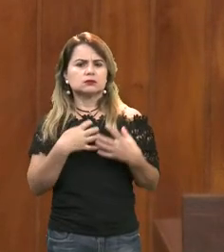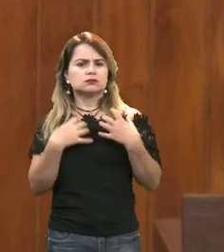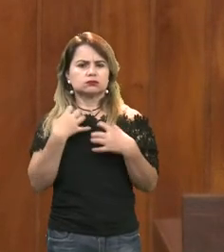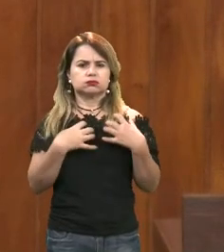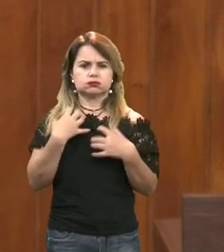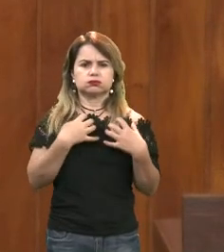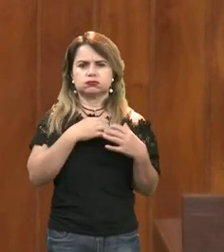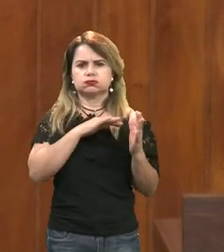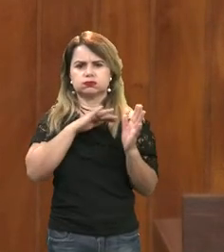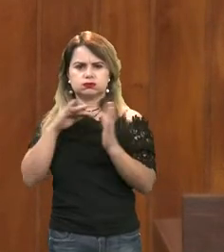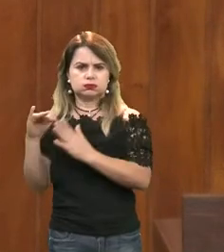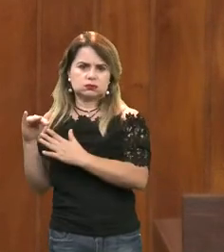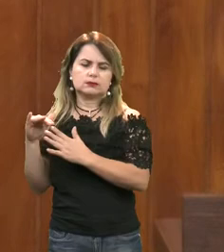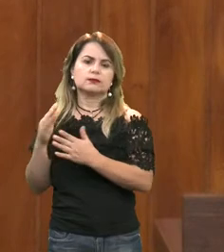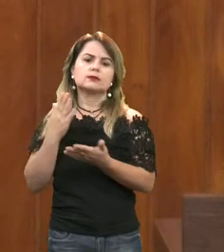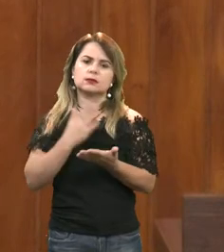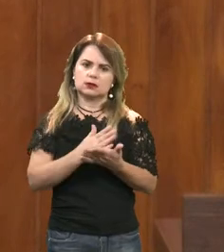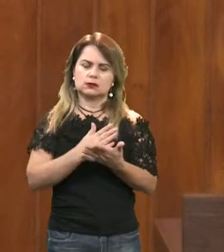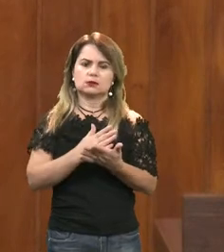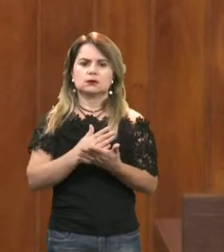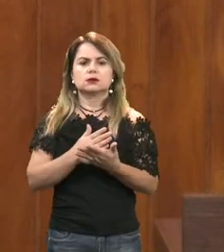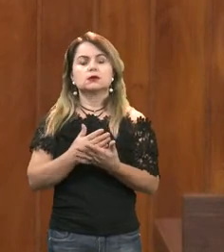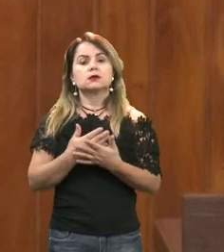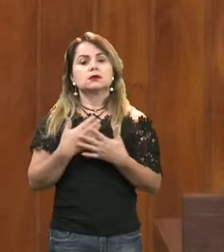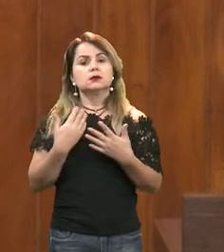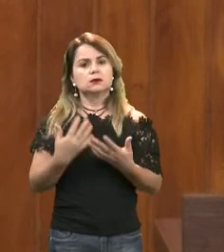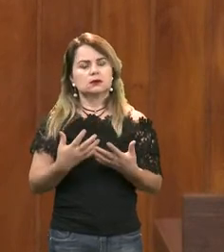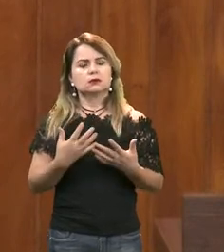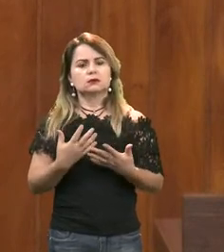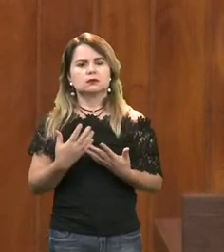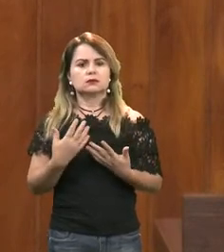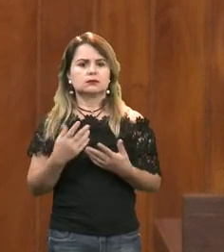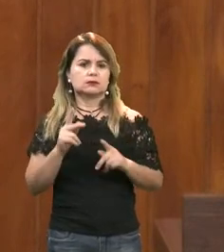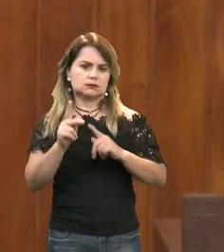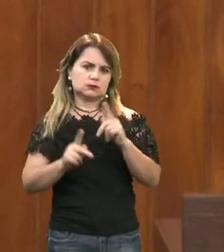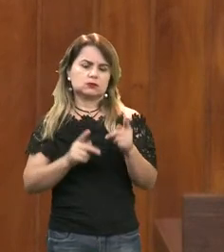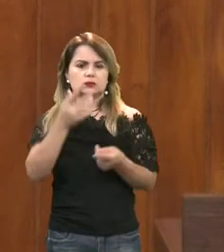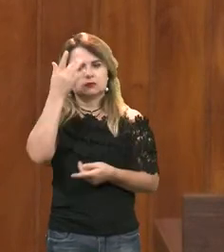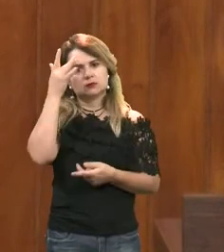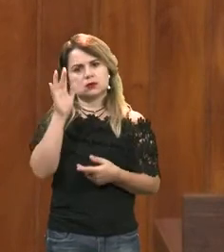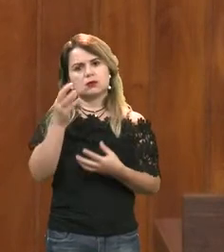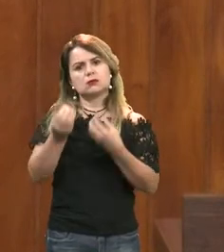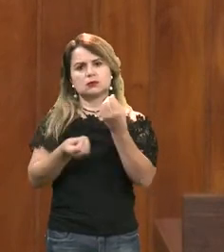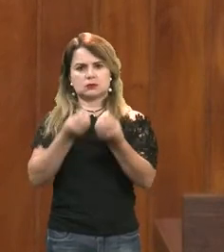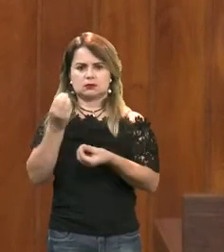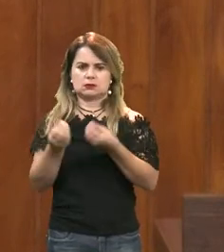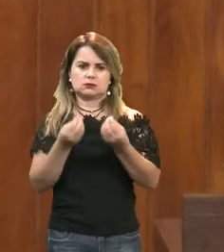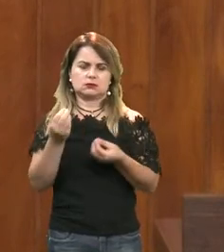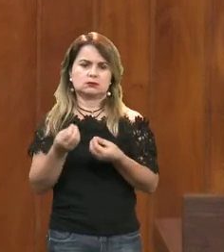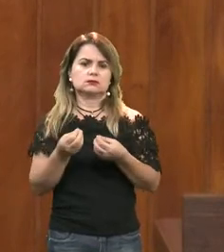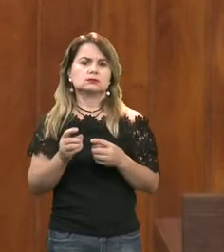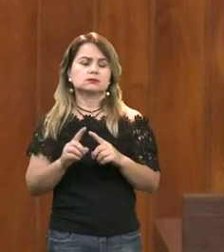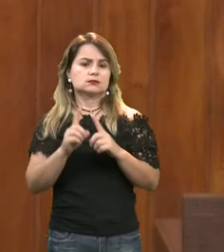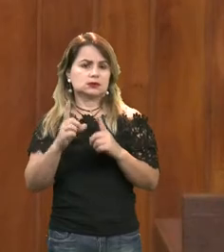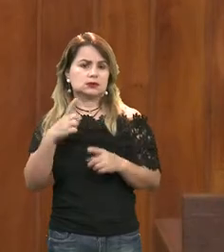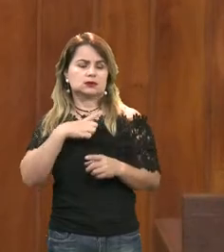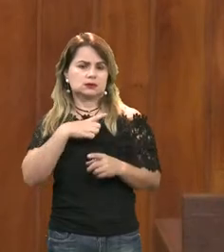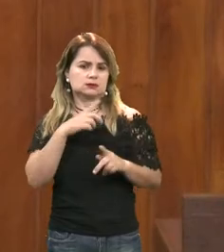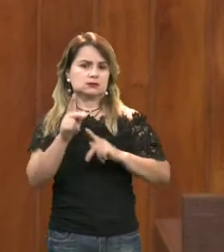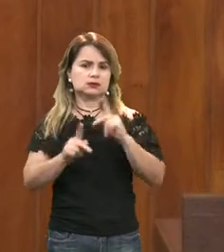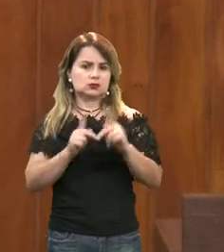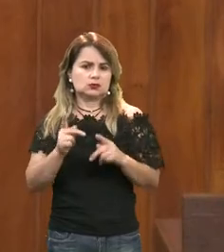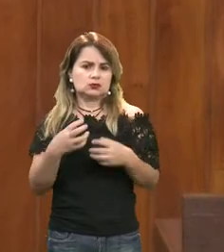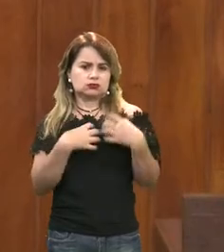ansiedade. Ele mesmo não sabe a patologia pregressa. Mas eu tenho tido ataques de síndrome do pânico.